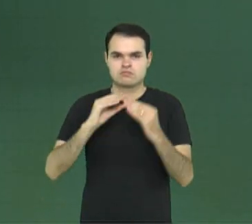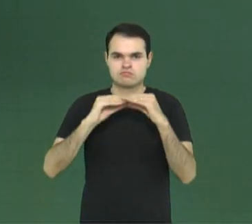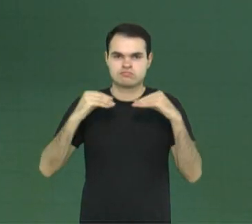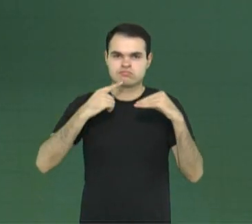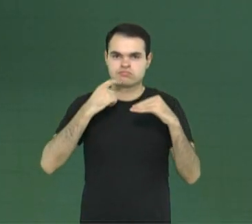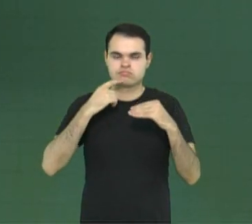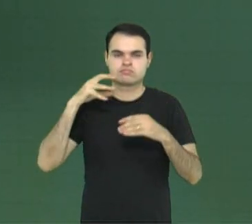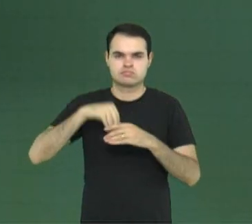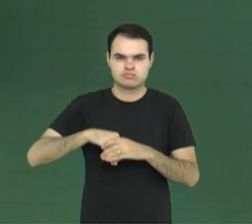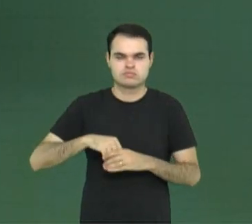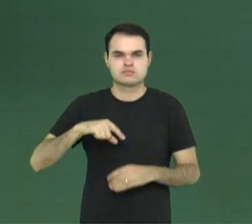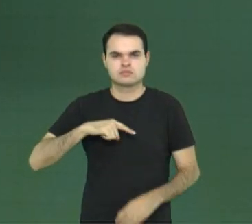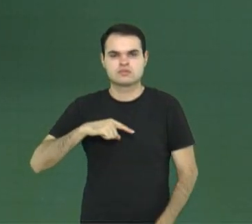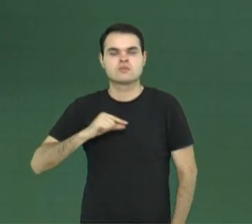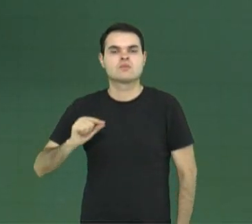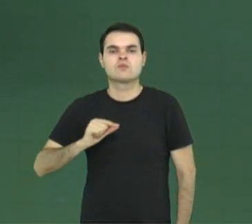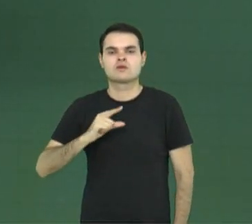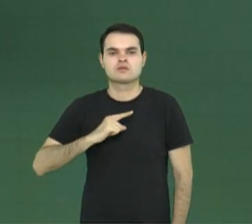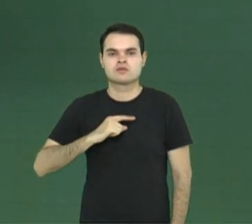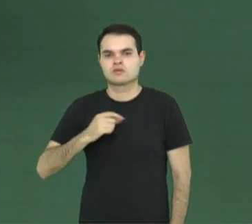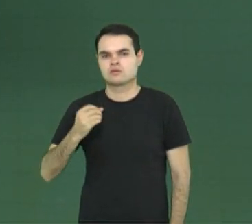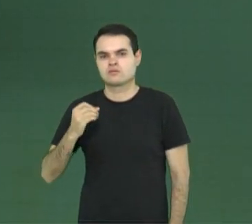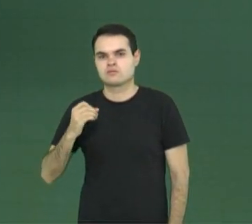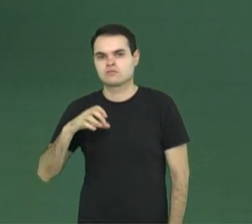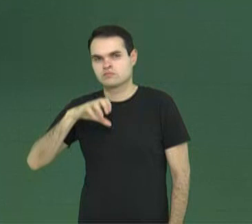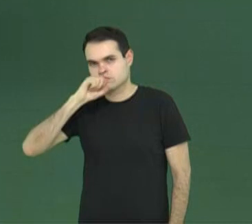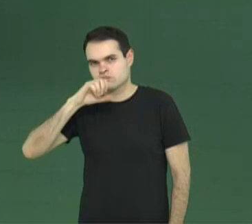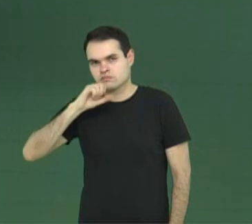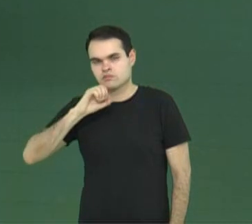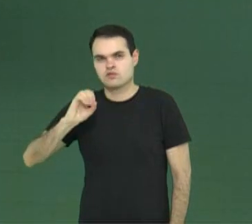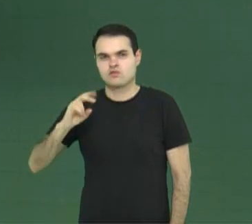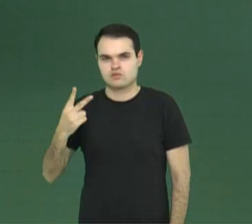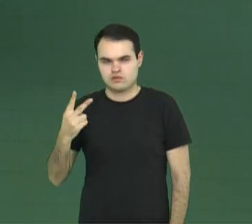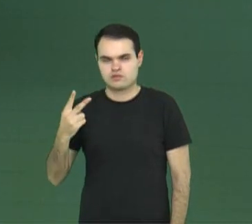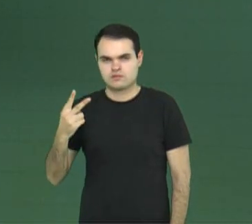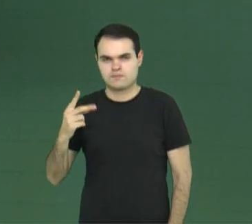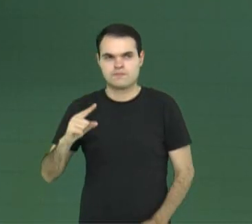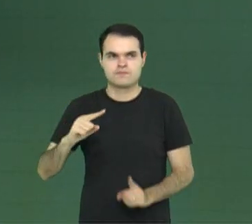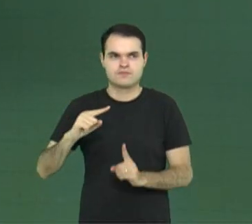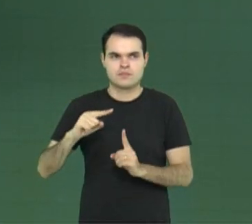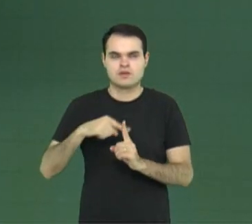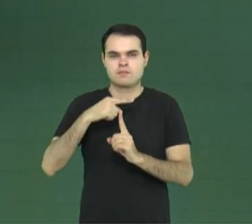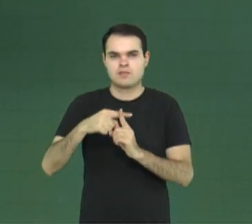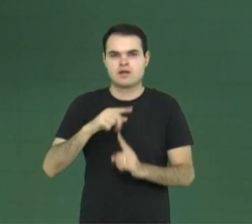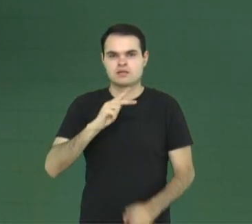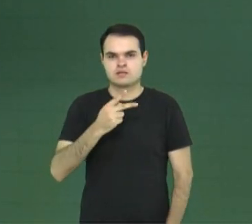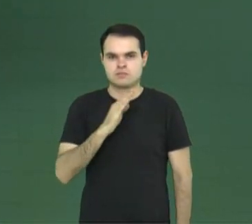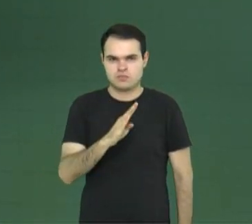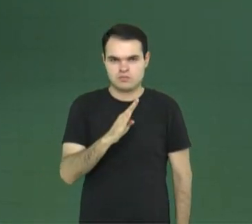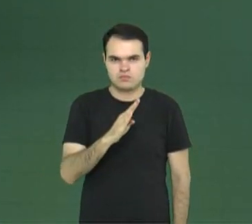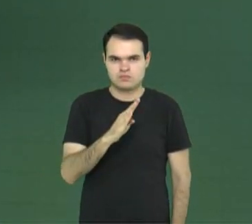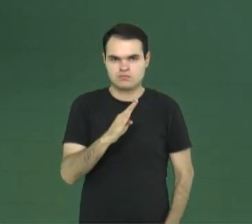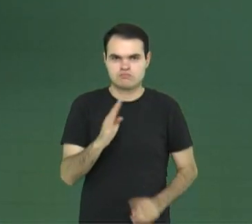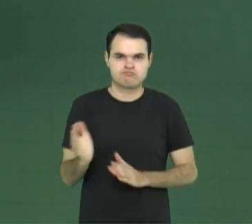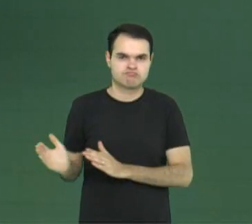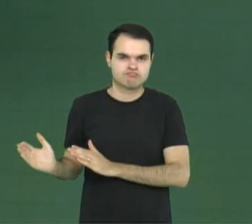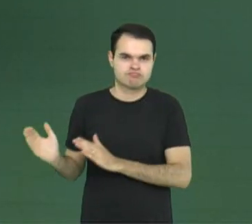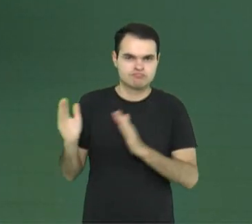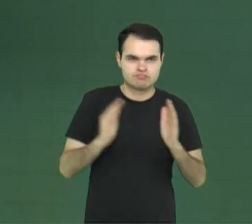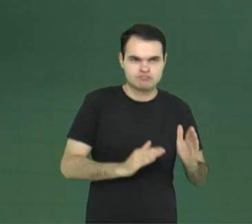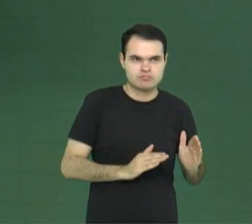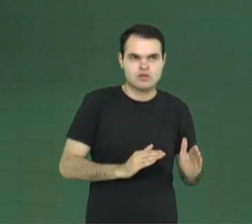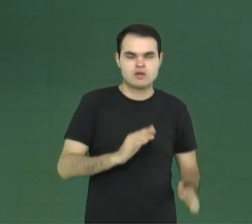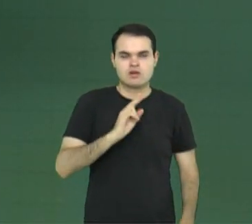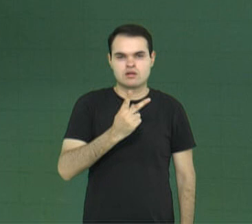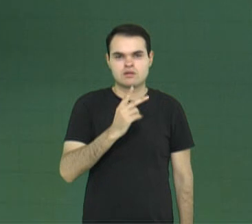presença de hemoglobina, e quando eu tenho oxigênio mais aqui a hemoglobina, eu vou formar